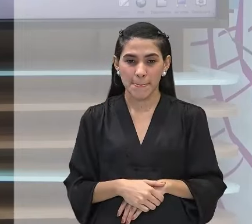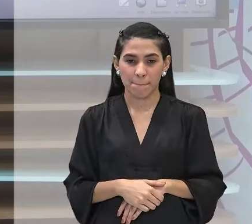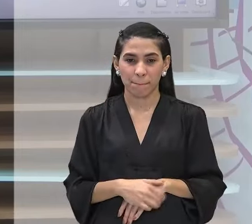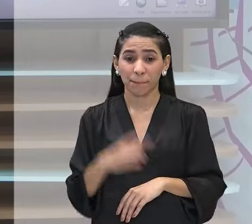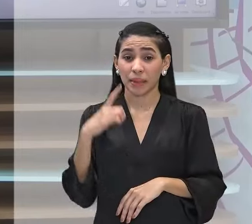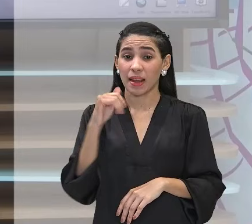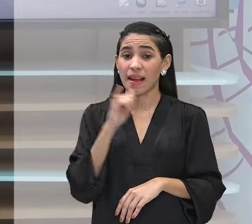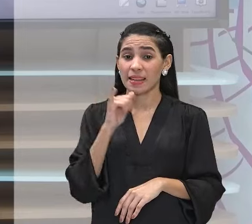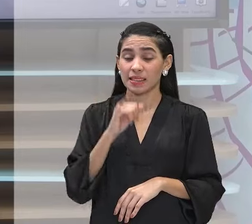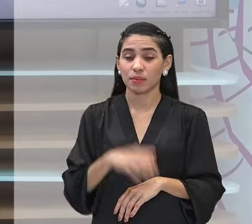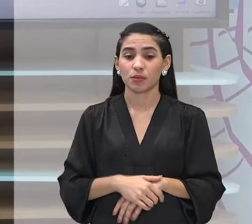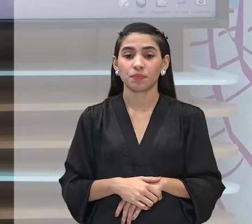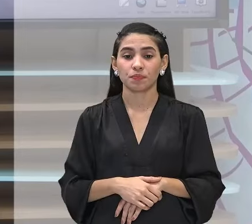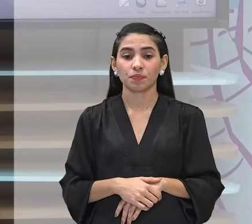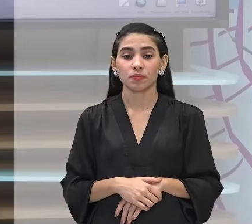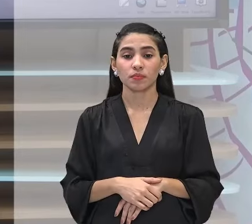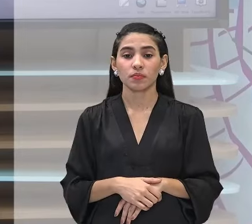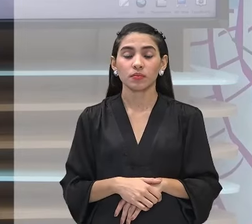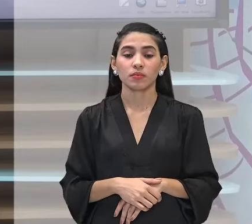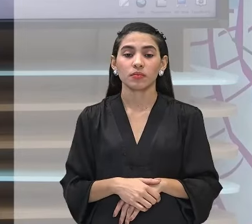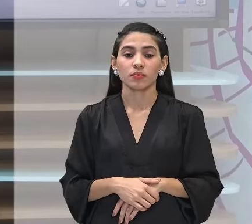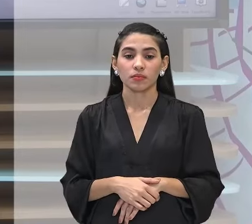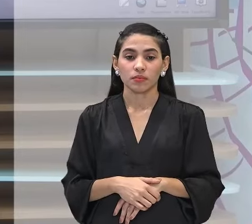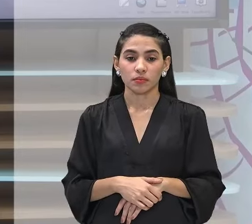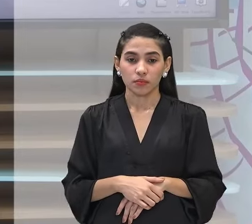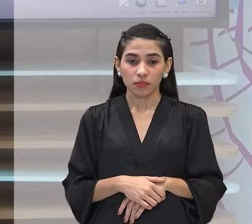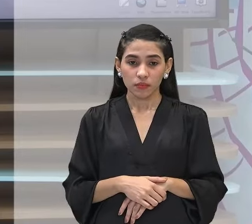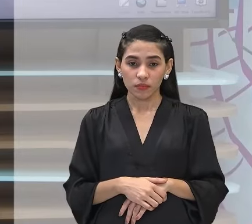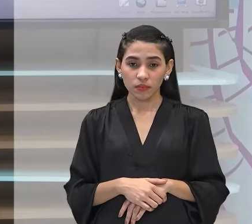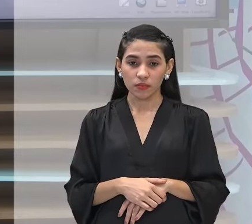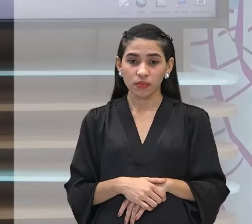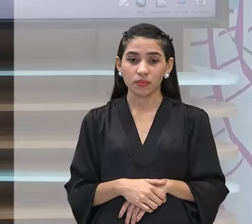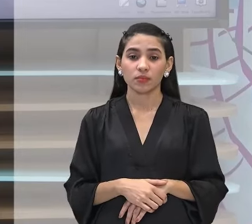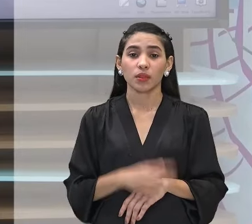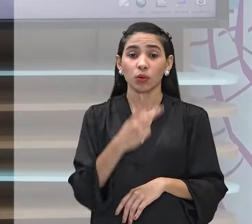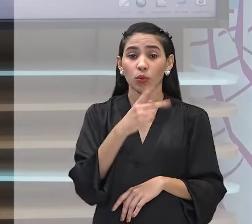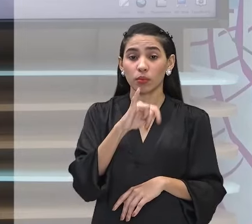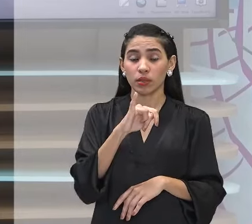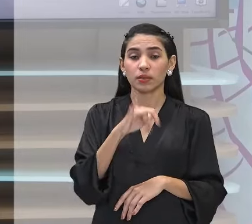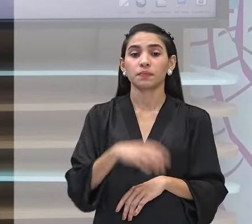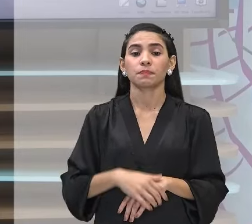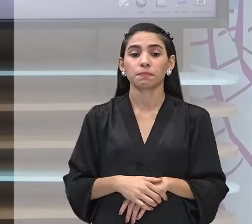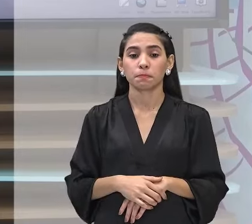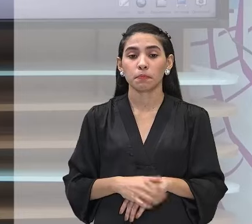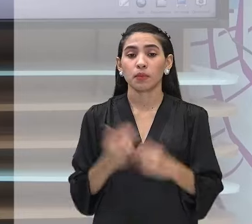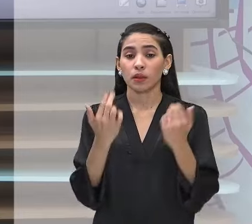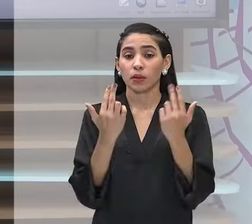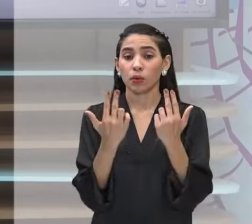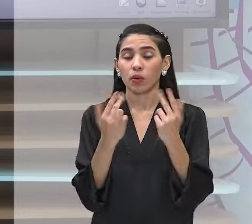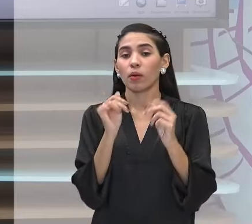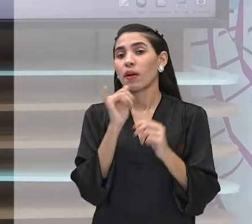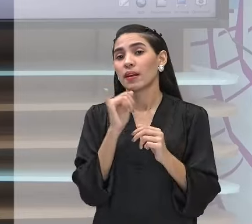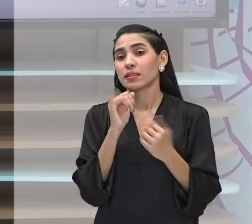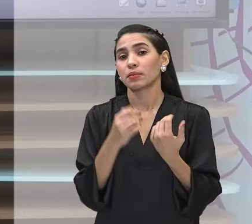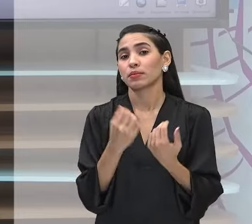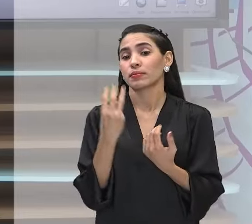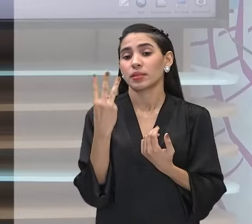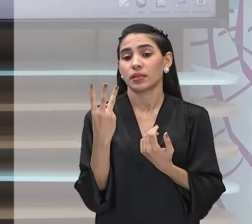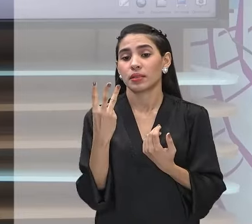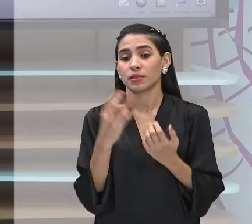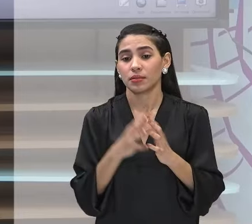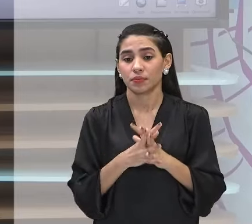resolver esse mesma esse mesmo problema o pi sendo igual digamos A